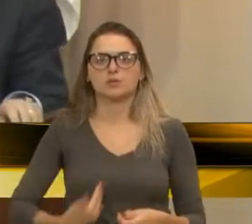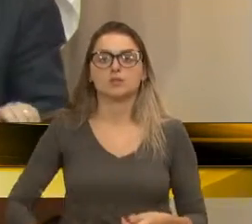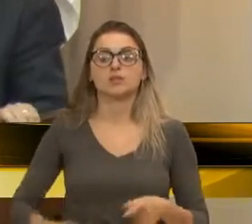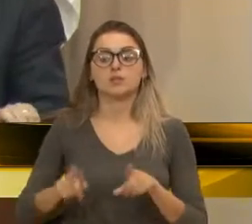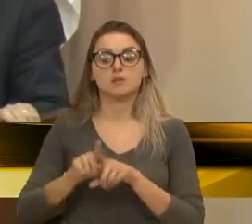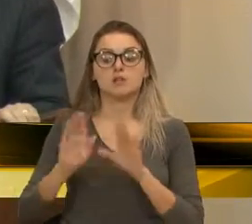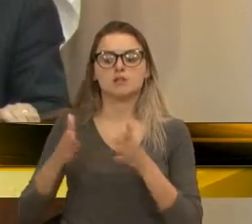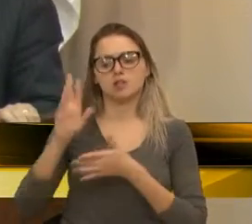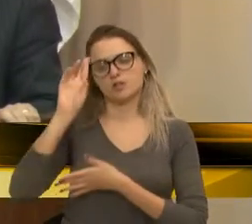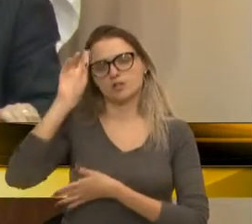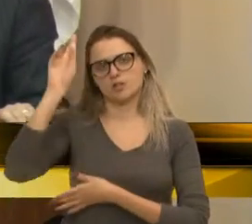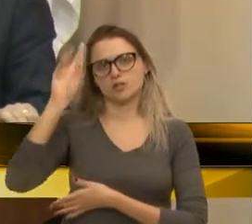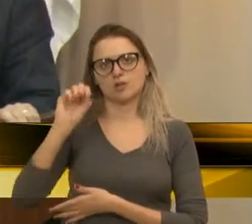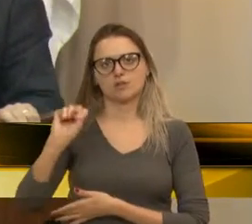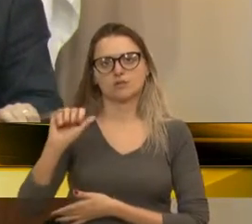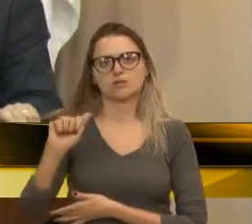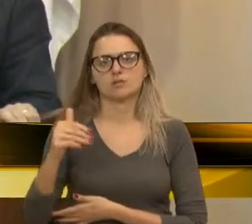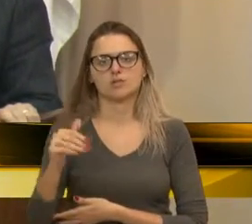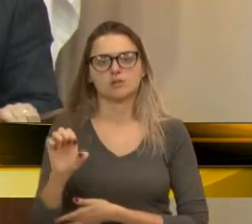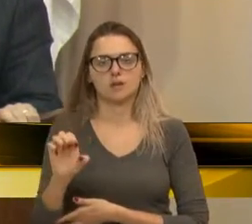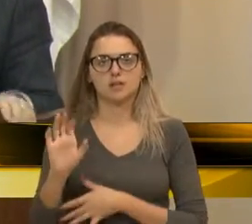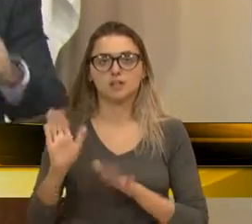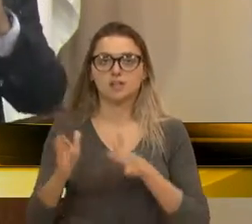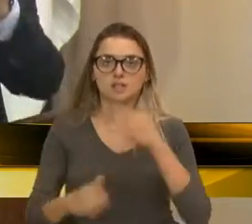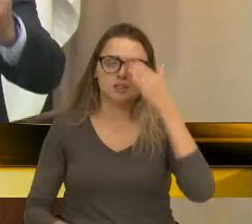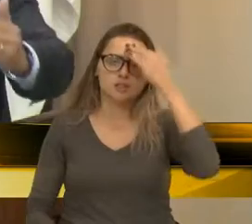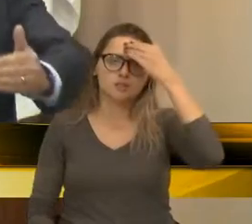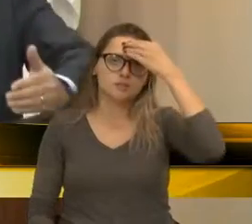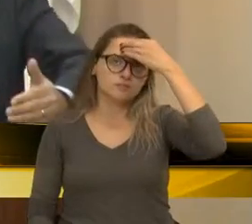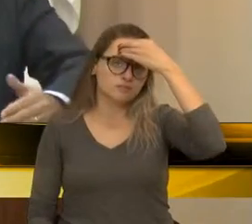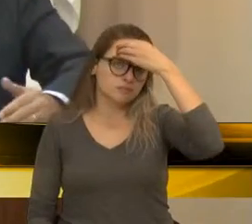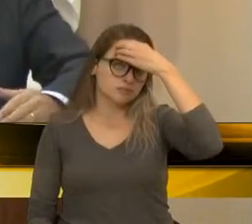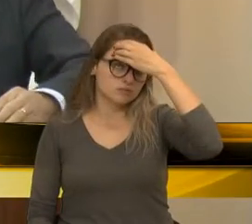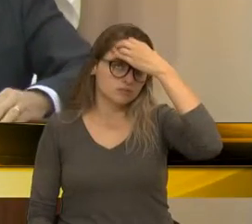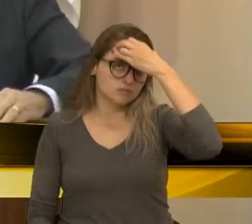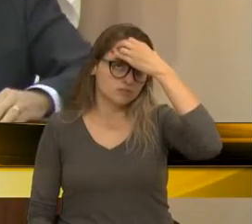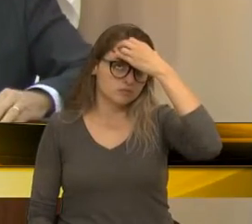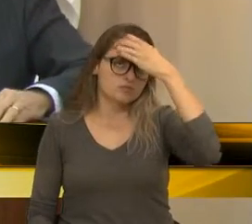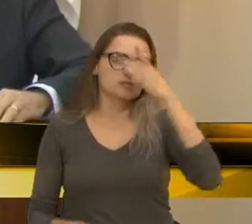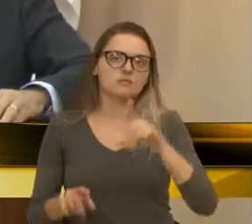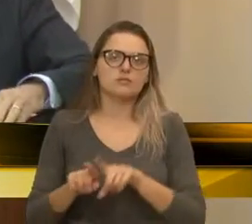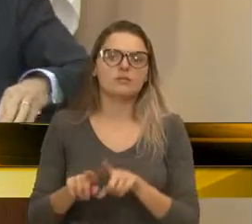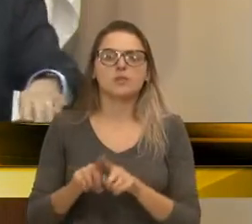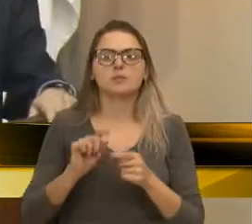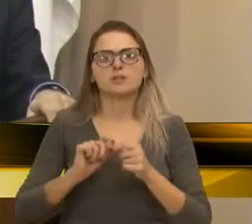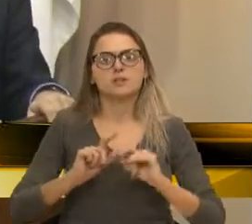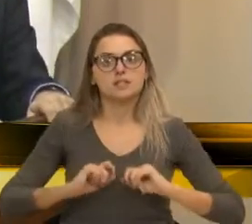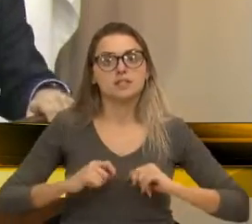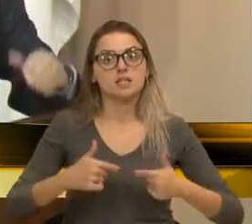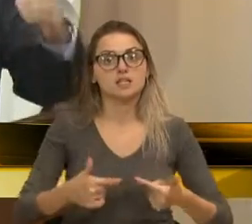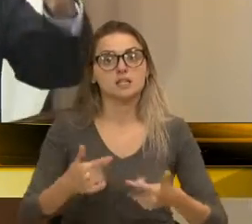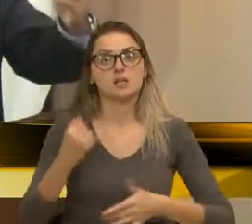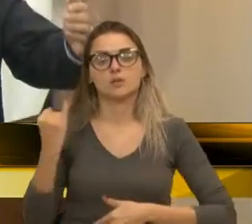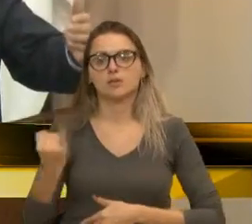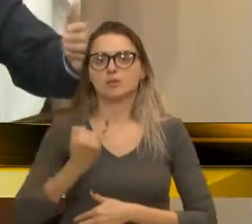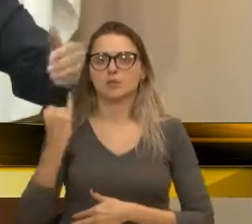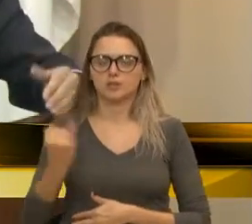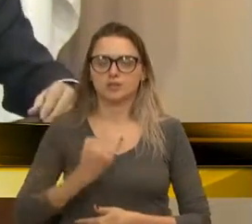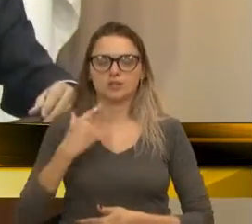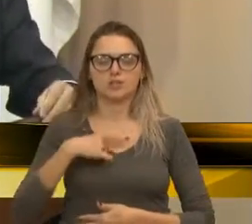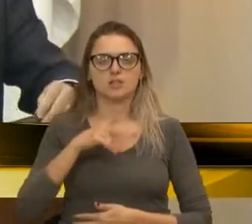órgão, né? Esteve à frente e engendrou muitas ações importantes e que